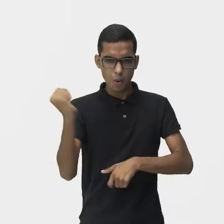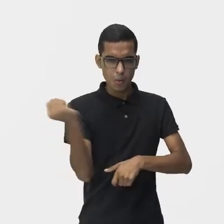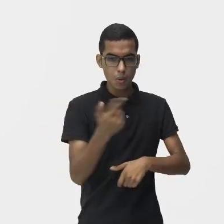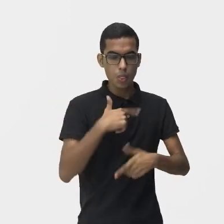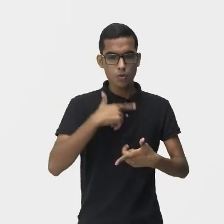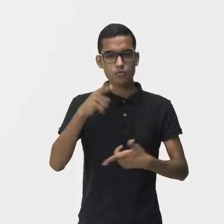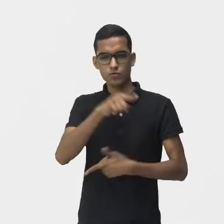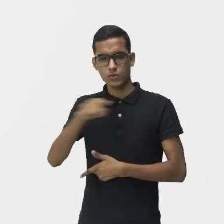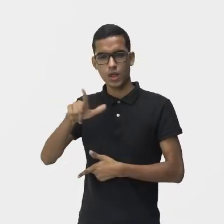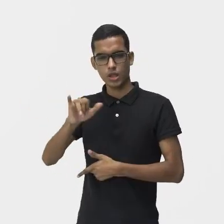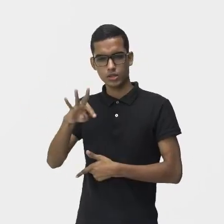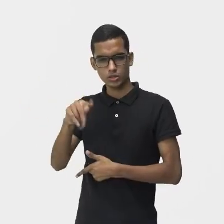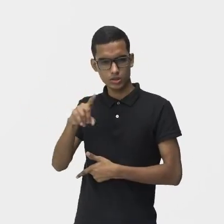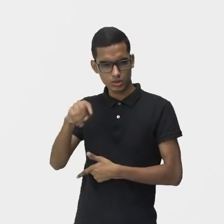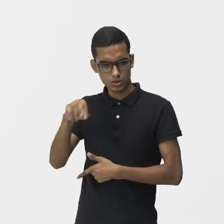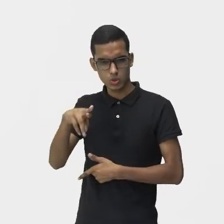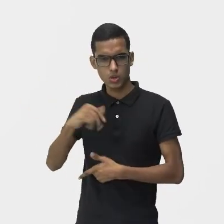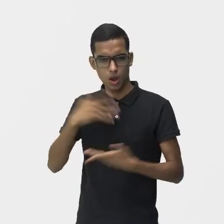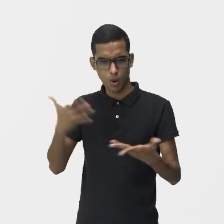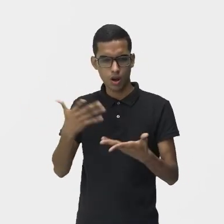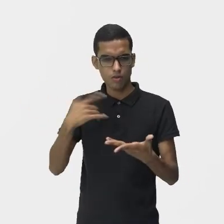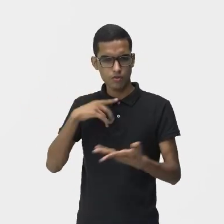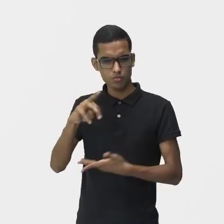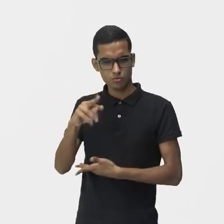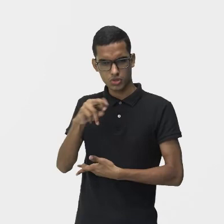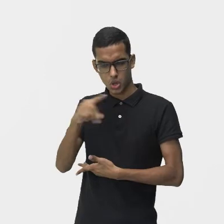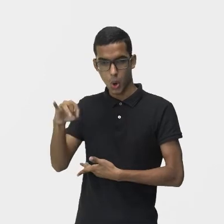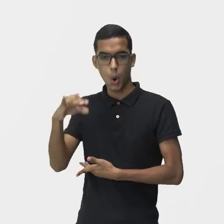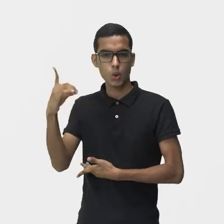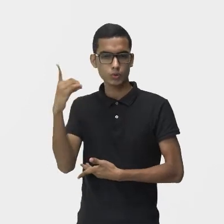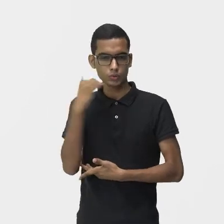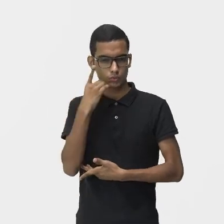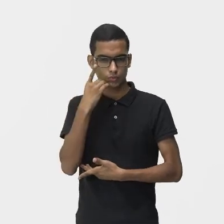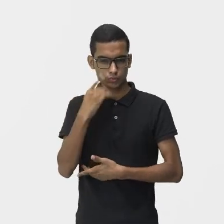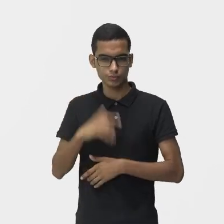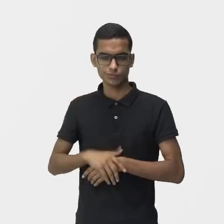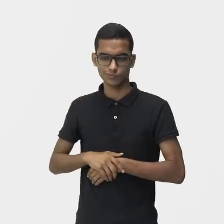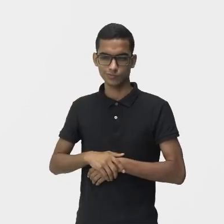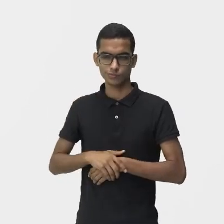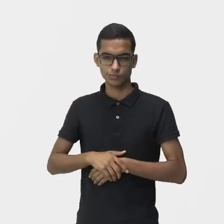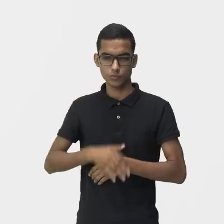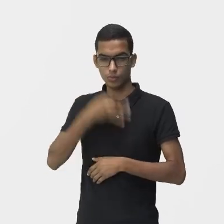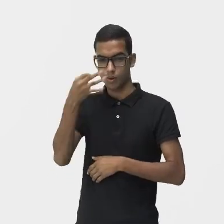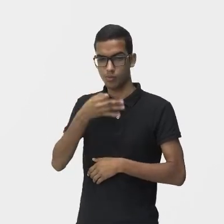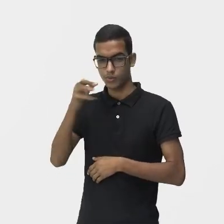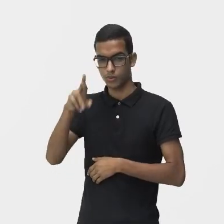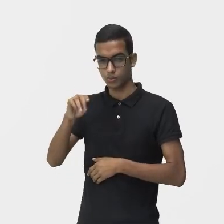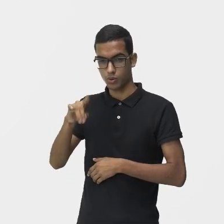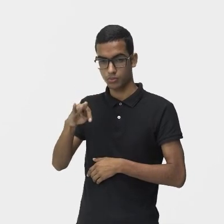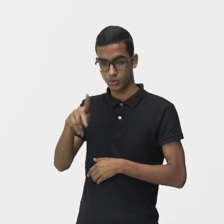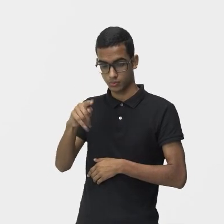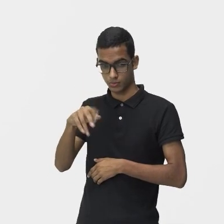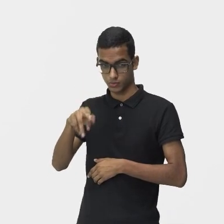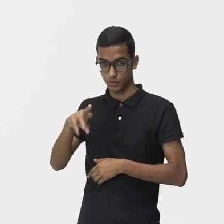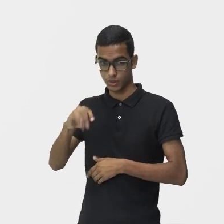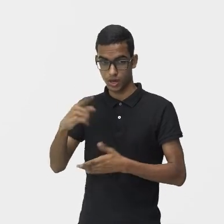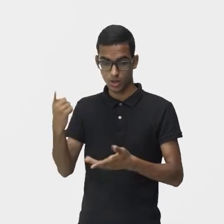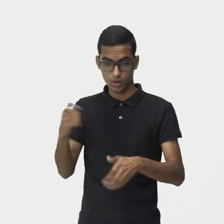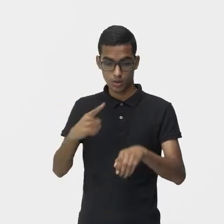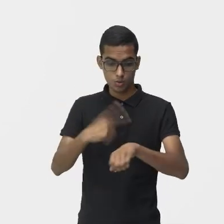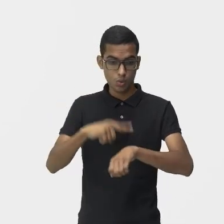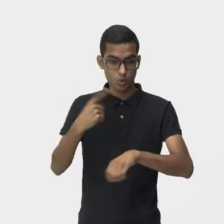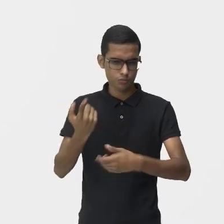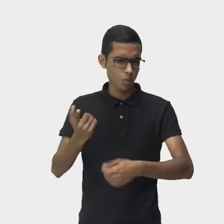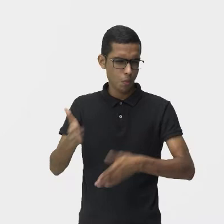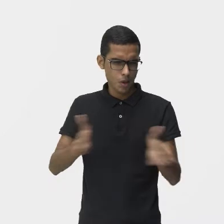legisladores, vamos colocar o terror na ordem do dia. Um discurso de Robespierre durante a convenção. A